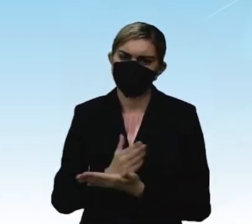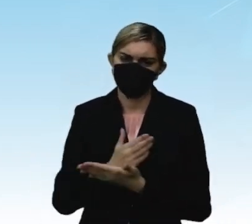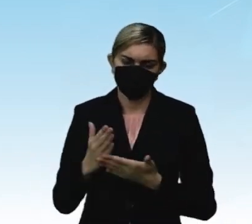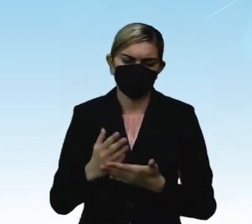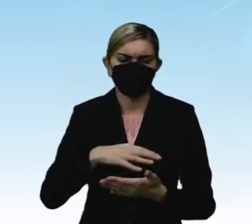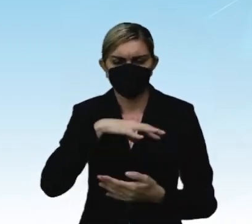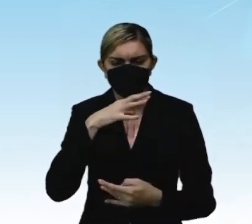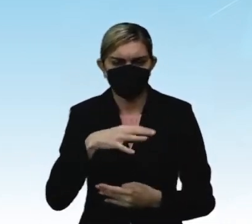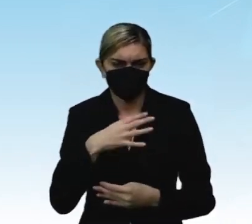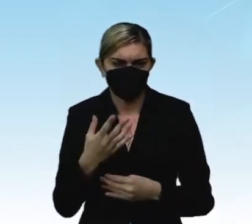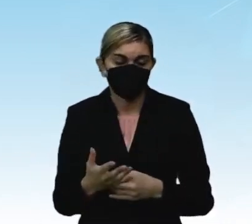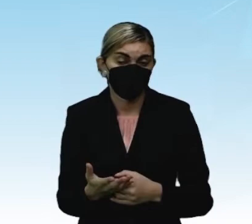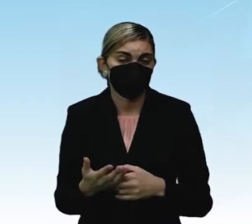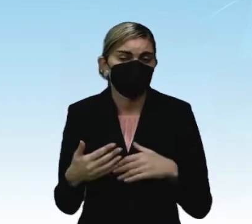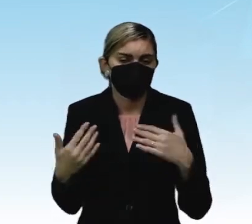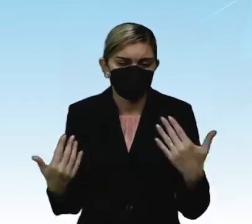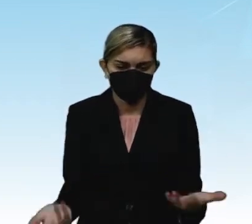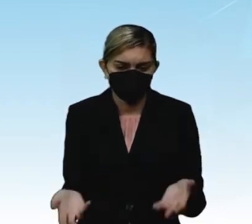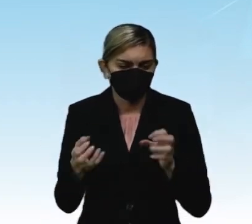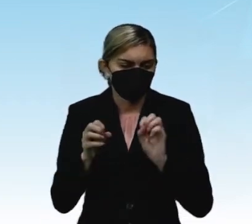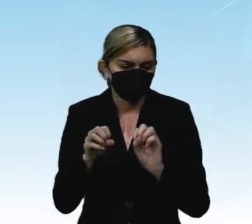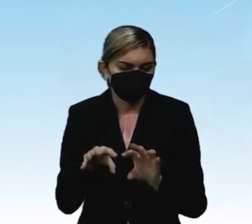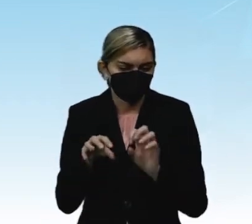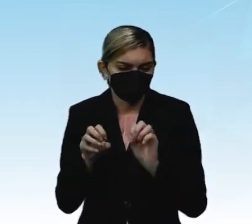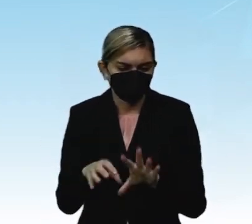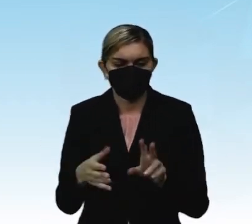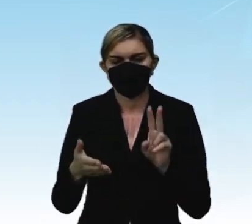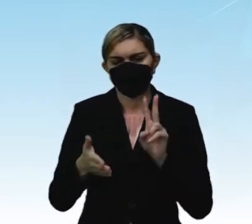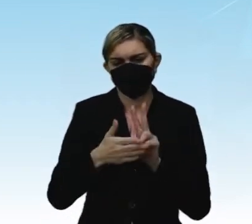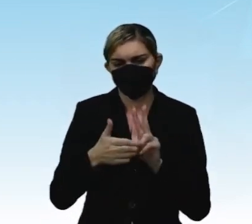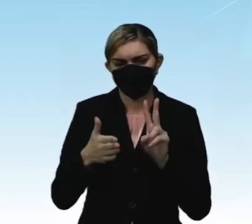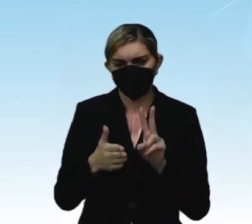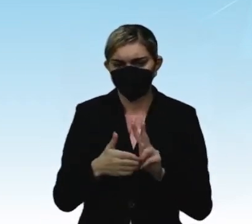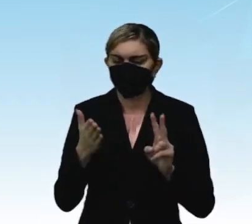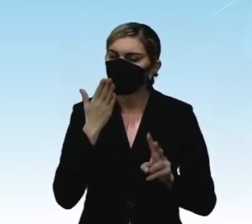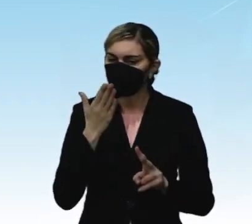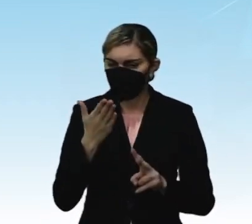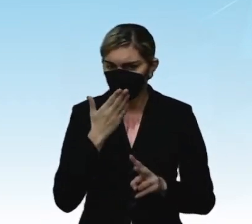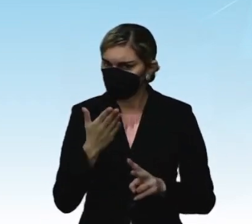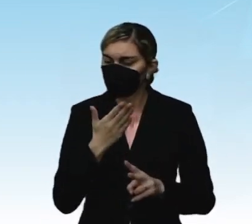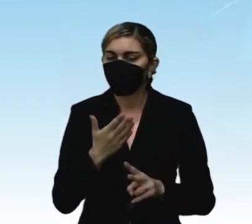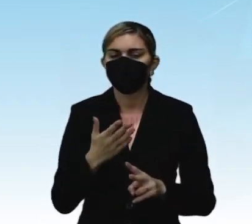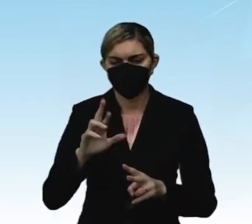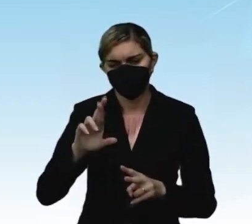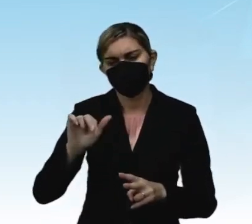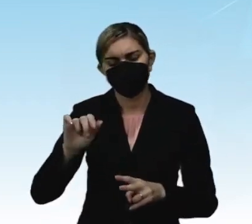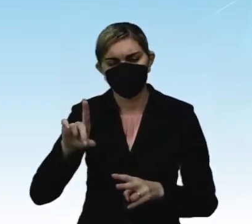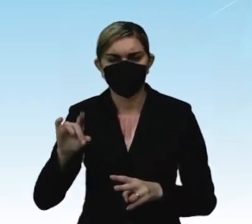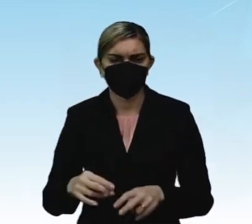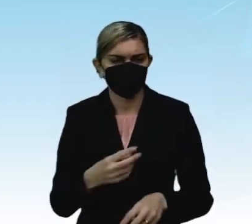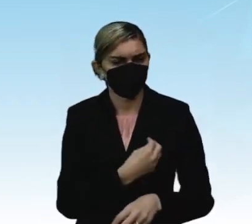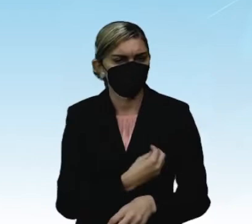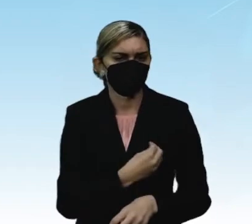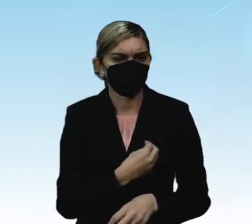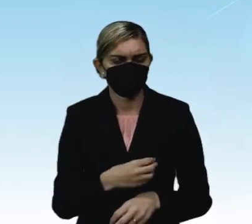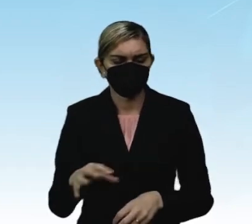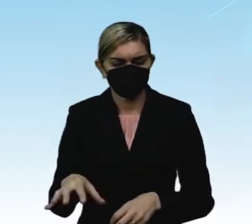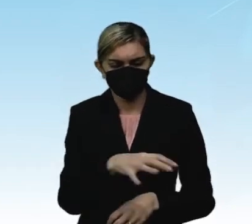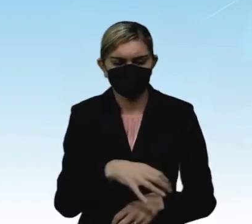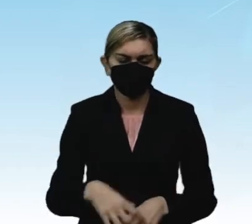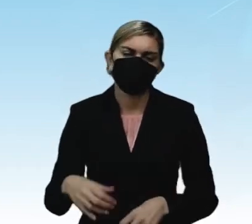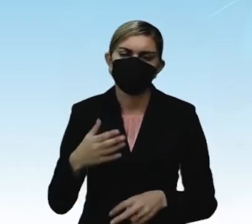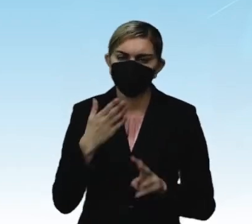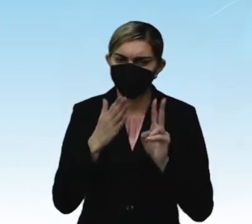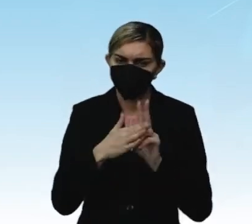bichinho. Portanto, a educação indígena ela é bem prática e vinculada à realidade da vida da tribo